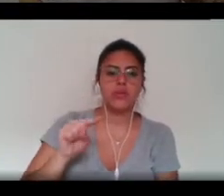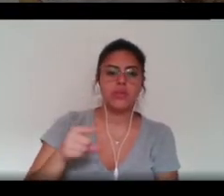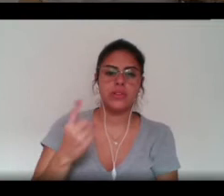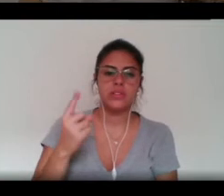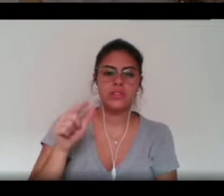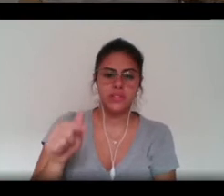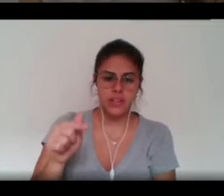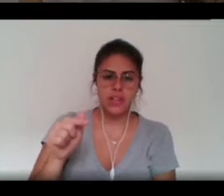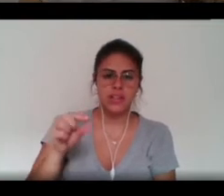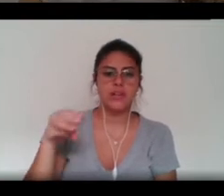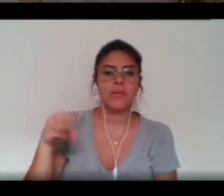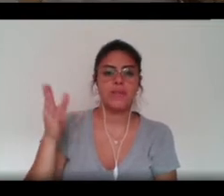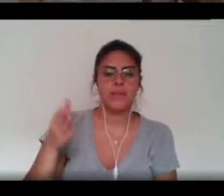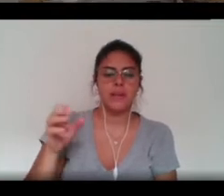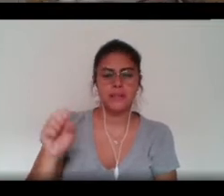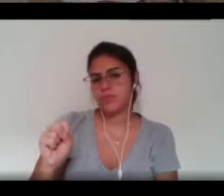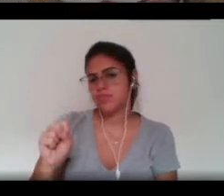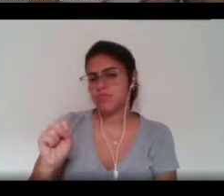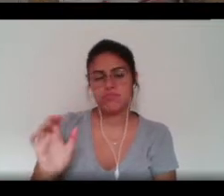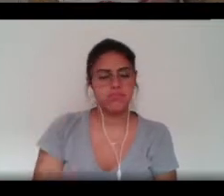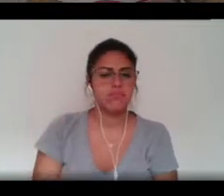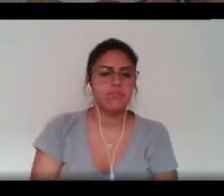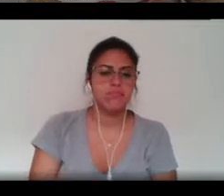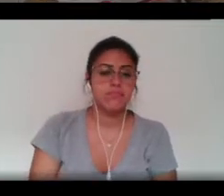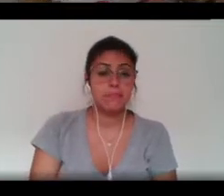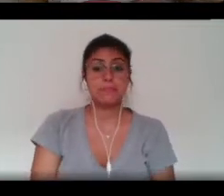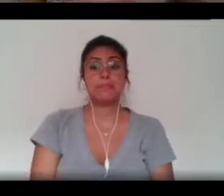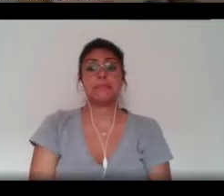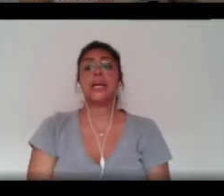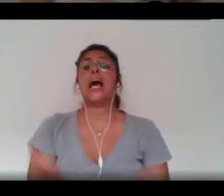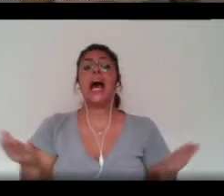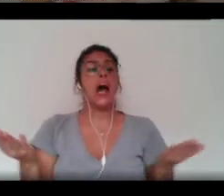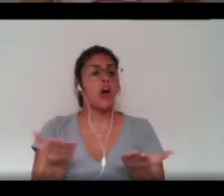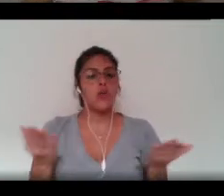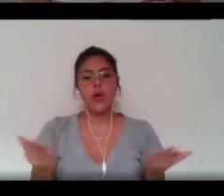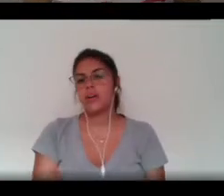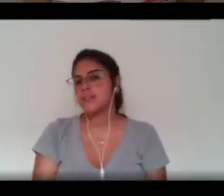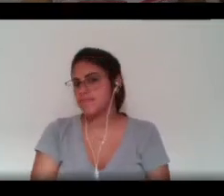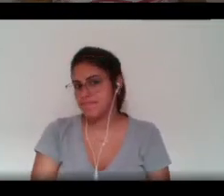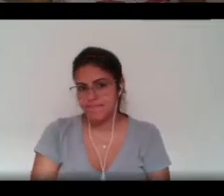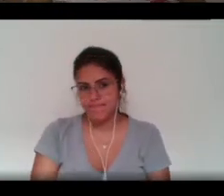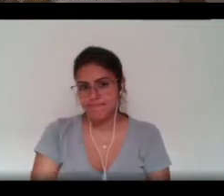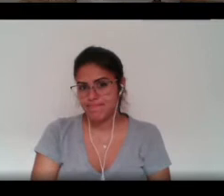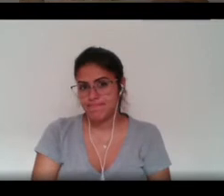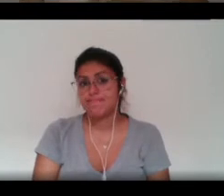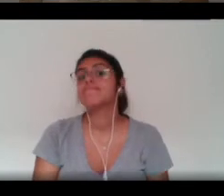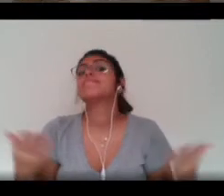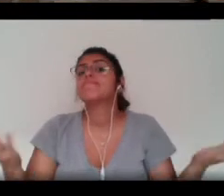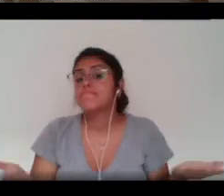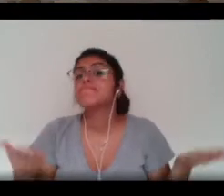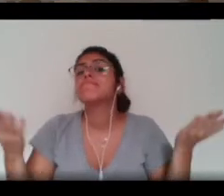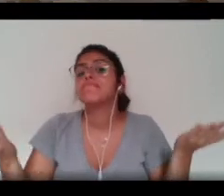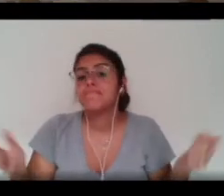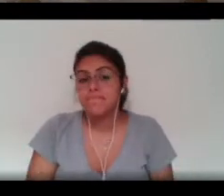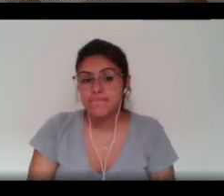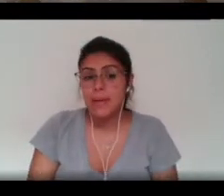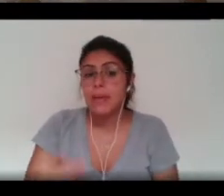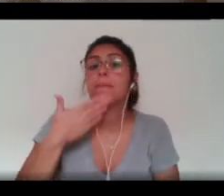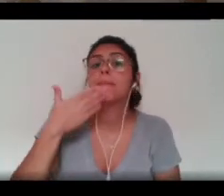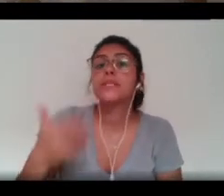8,17 metros por segundo. Agora lascou. Professor, ele está pedindo um